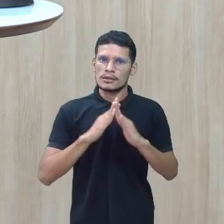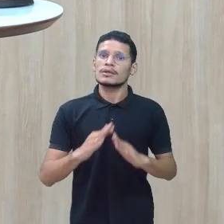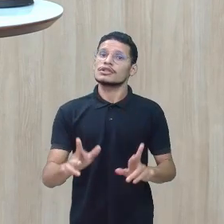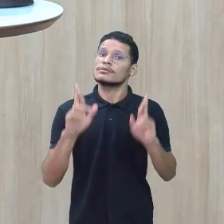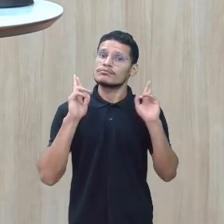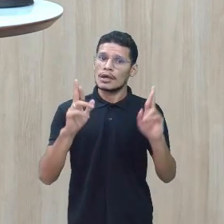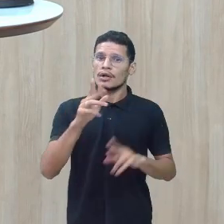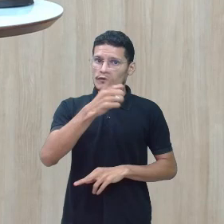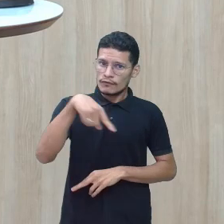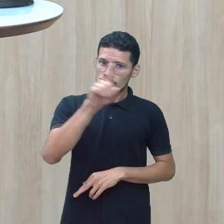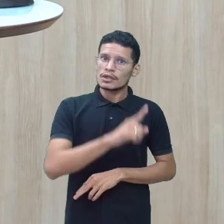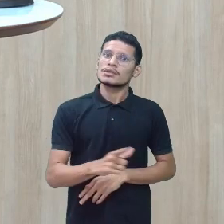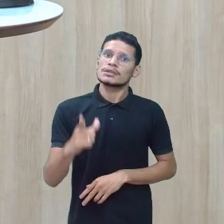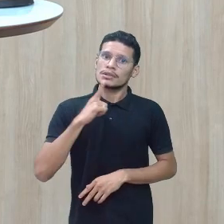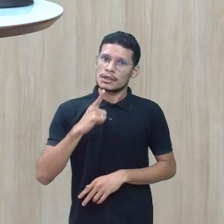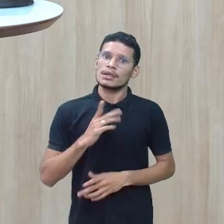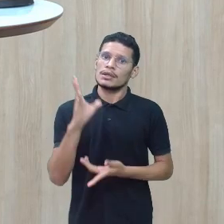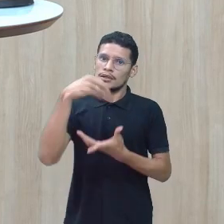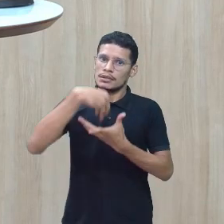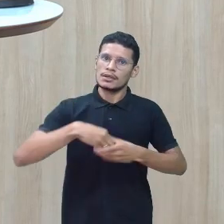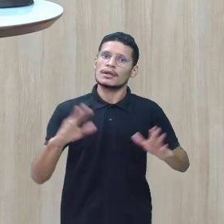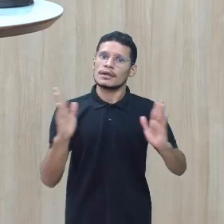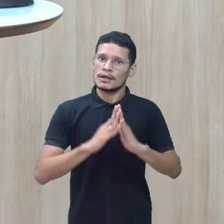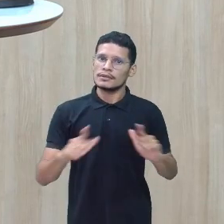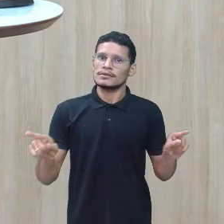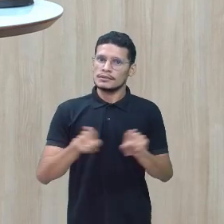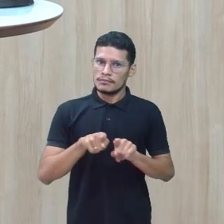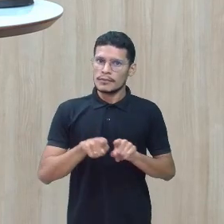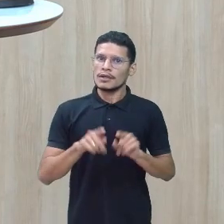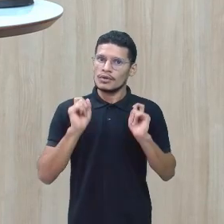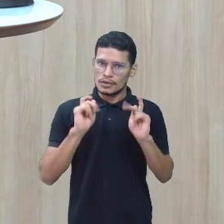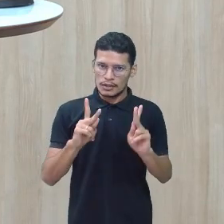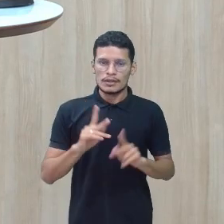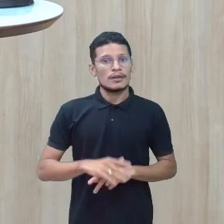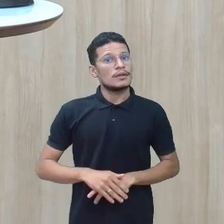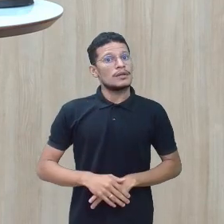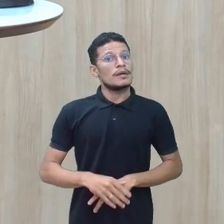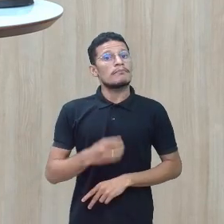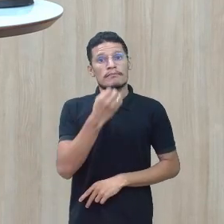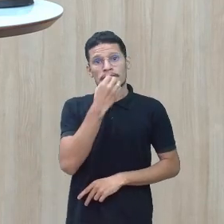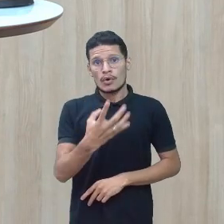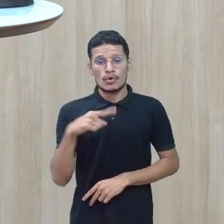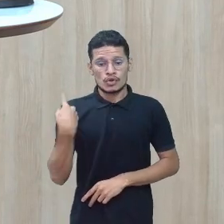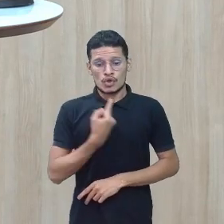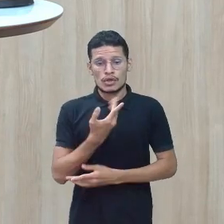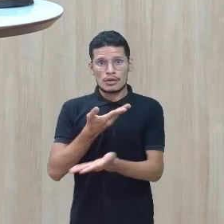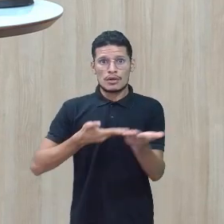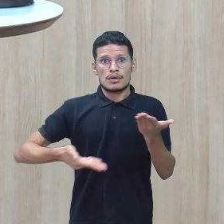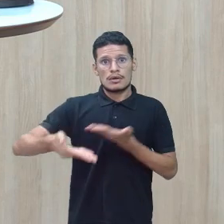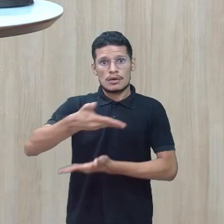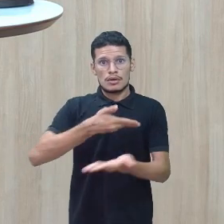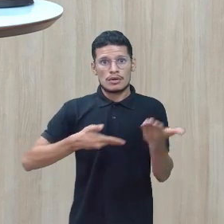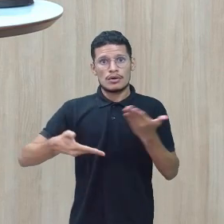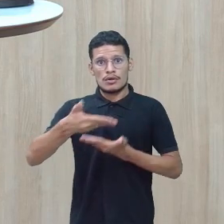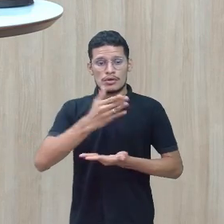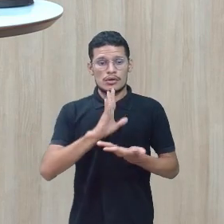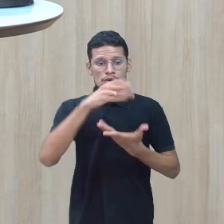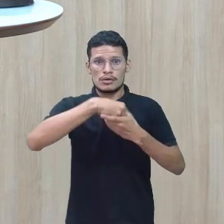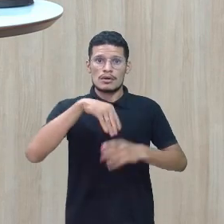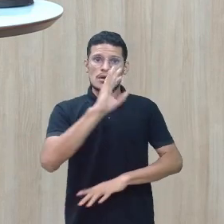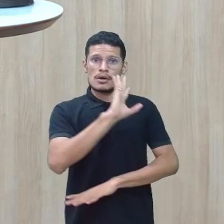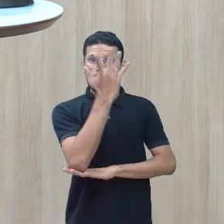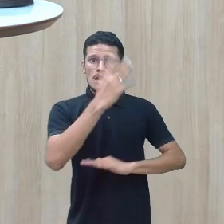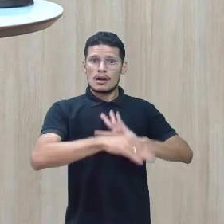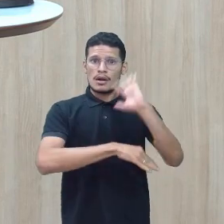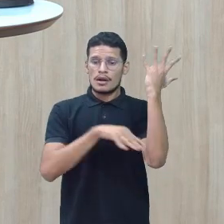que vocês tenham na sua casa, tá certo? Então, é muito bom que a gente tenha essa interação também com o meio ambiente e a gente